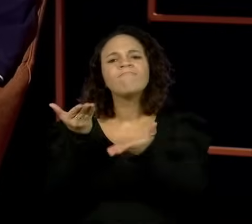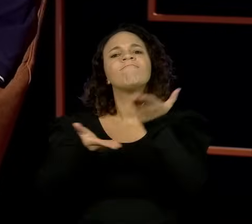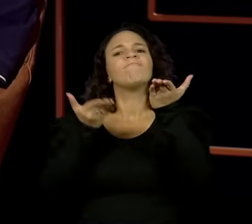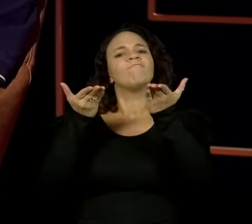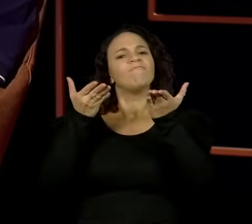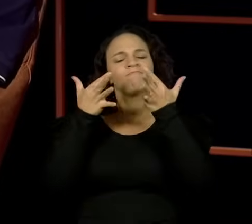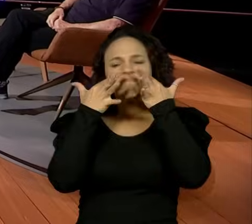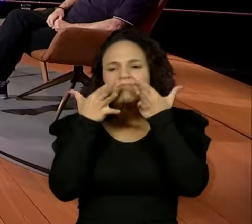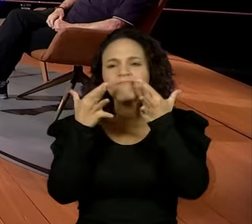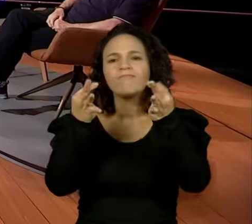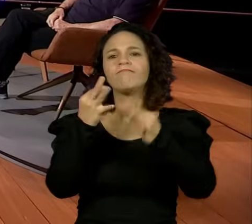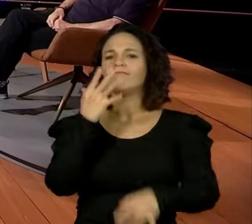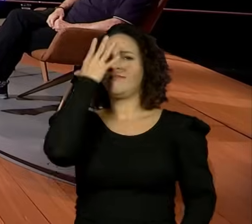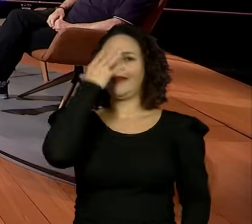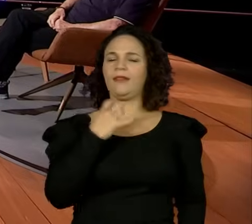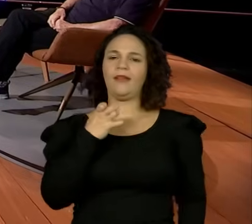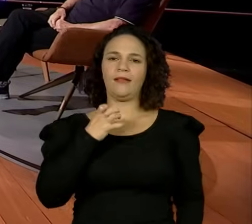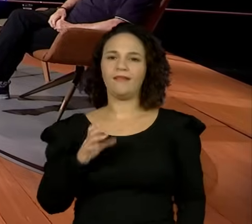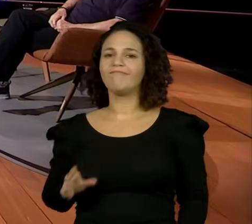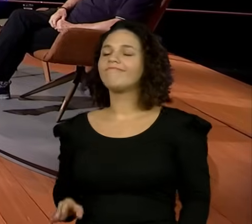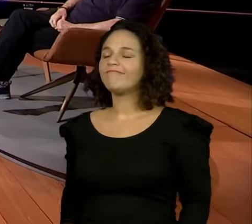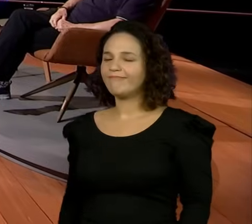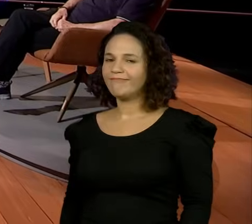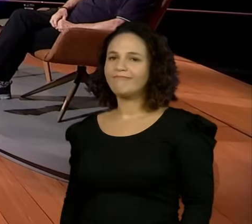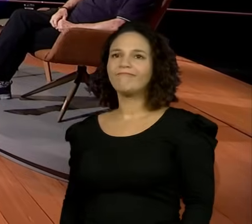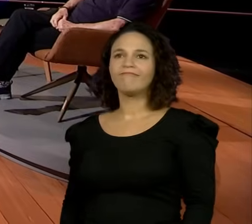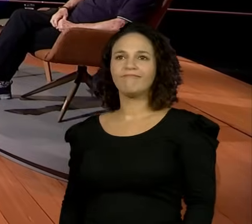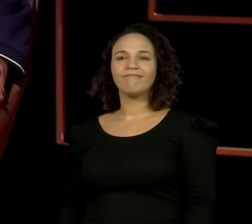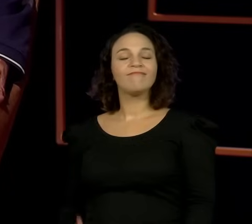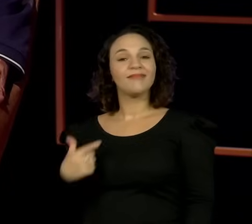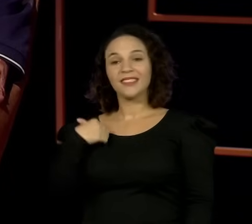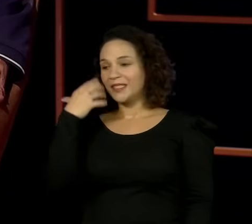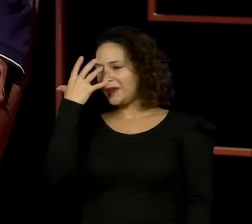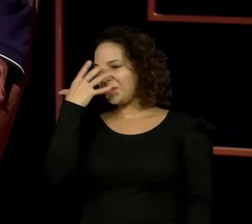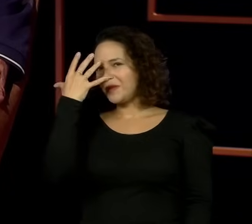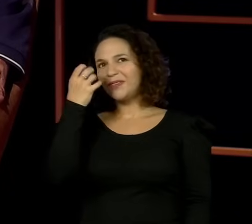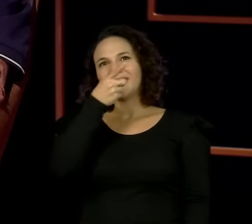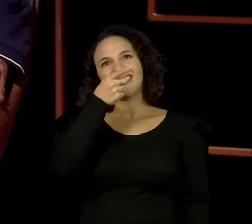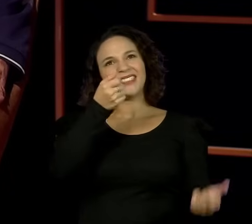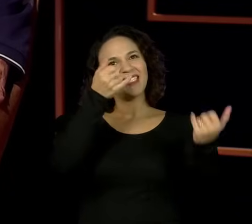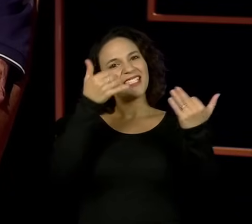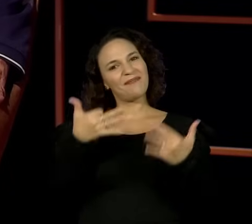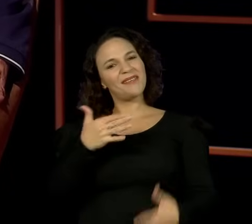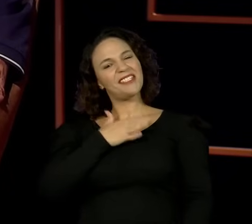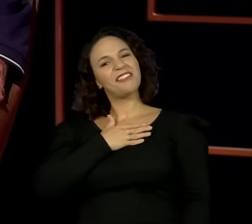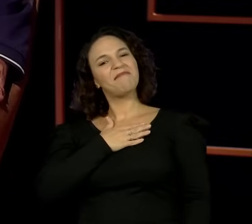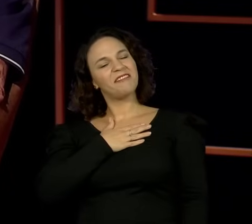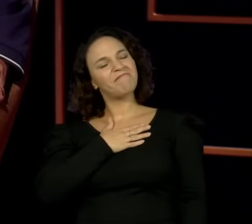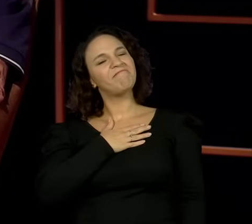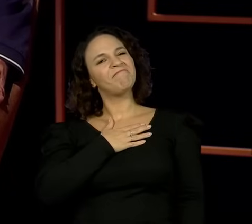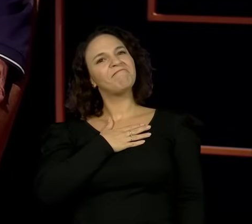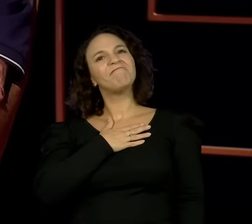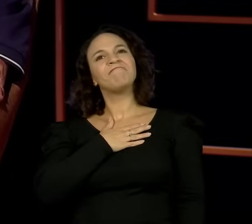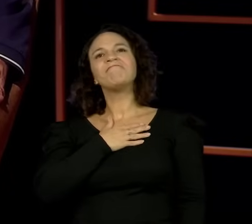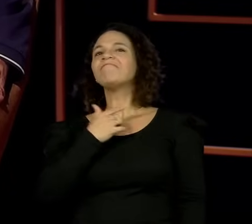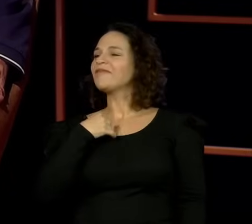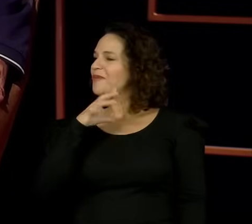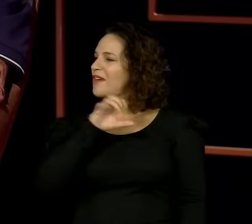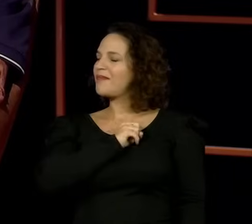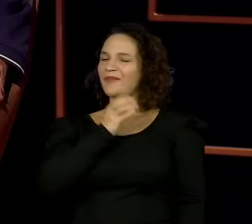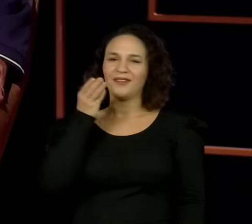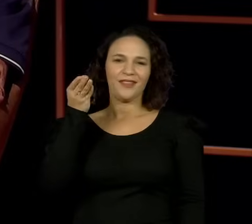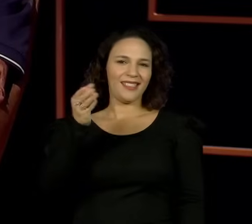e com seriedade. É um encanto ela falar disso de mim. Eu amo